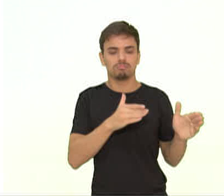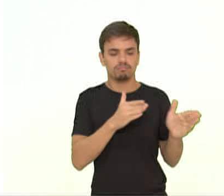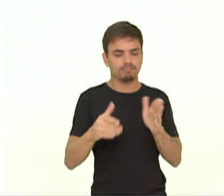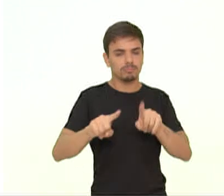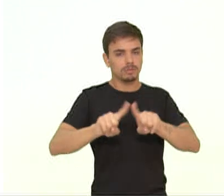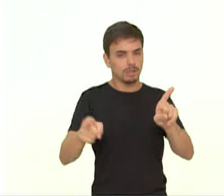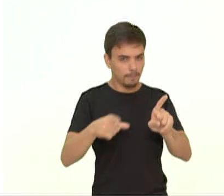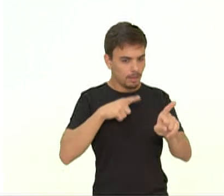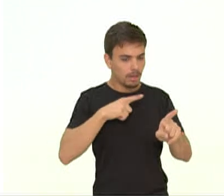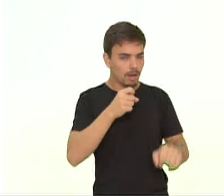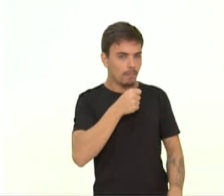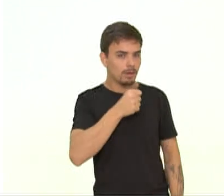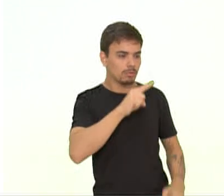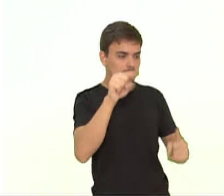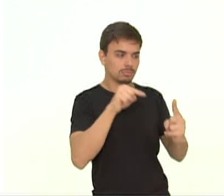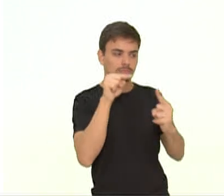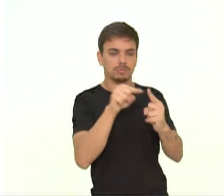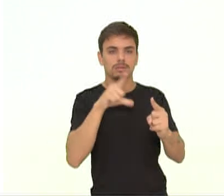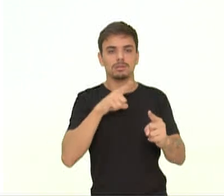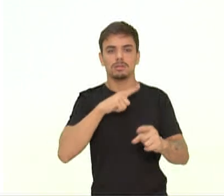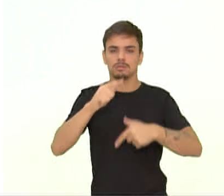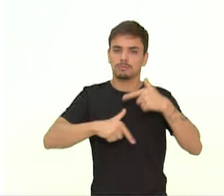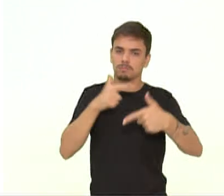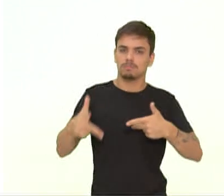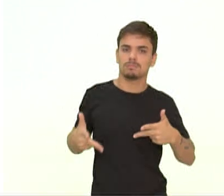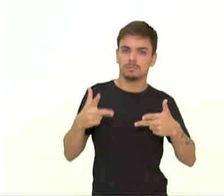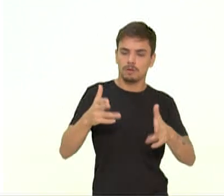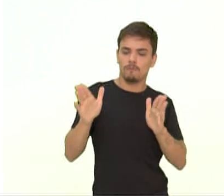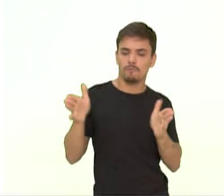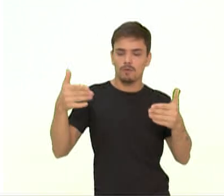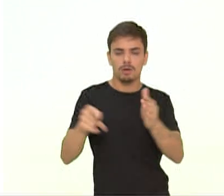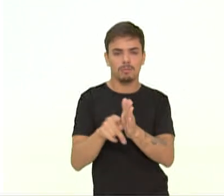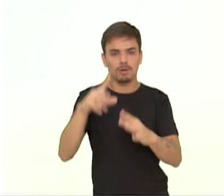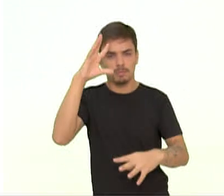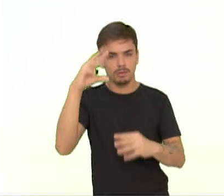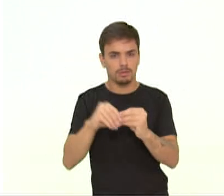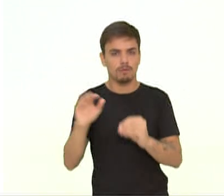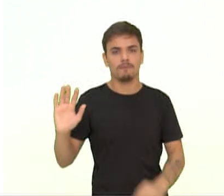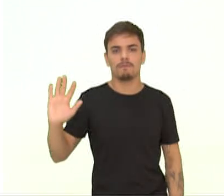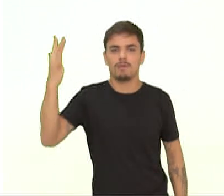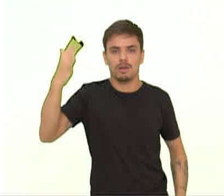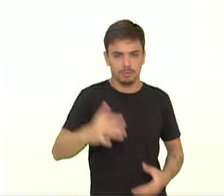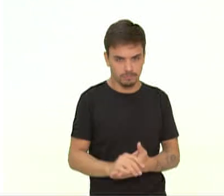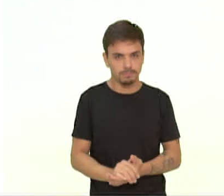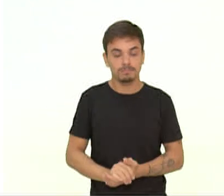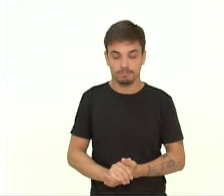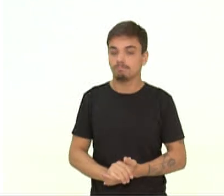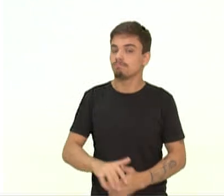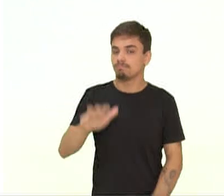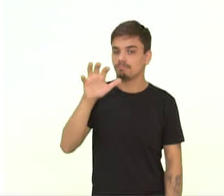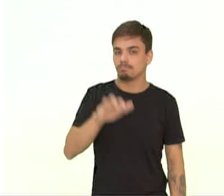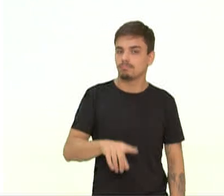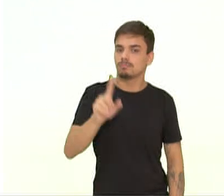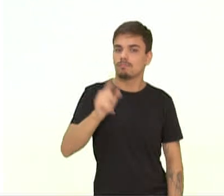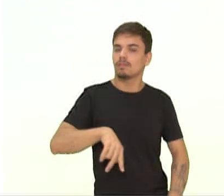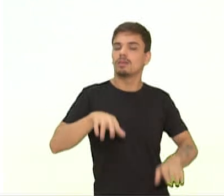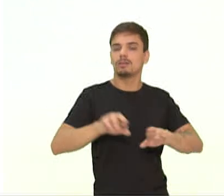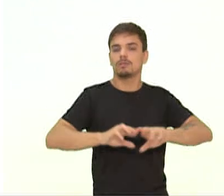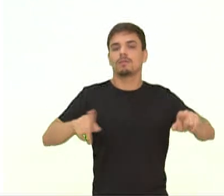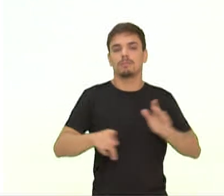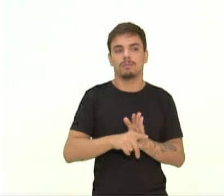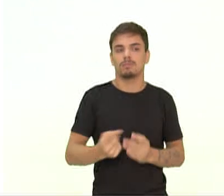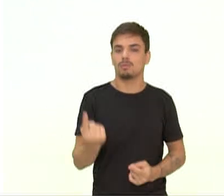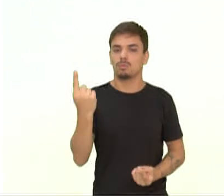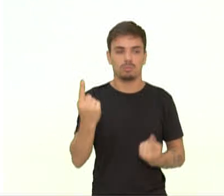a reportagem é objetiva, mesmo trabalhando com enfoque e interpretação dos fatos, né? Então, essa é que dá a diferença entre